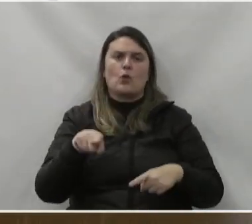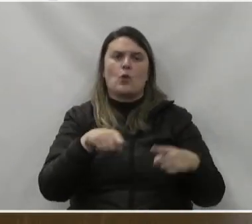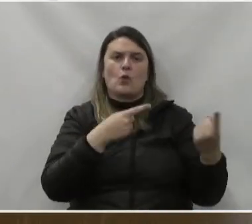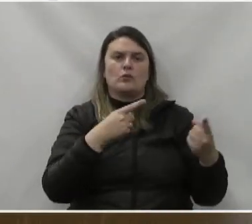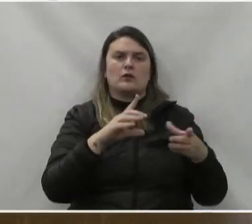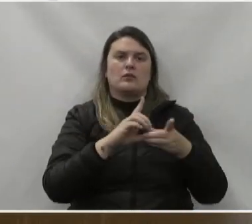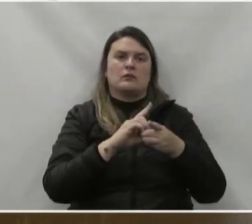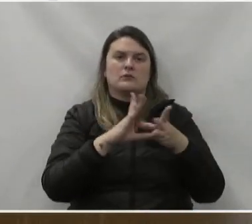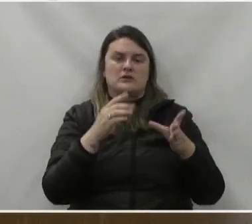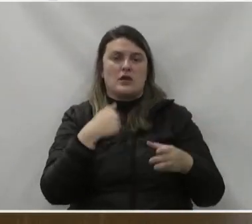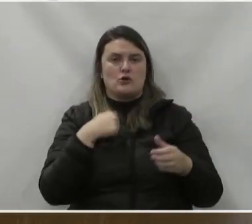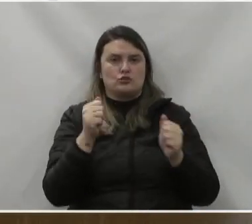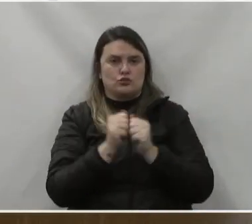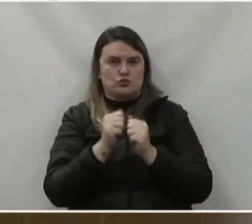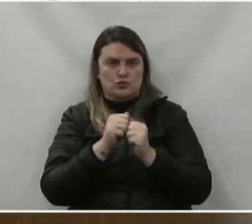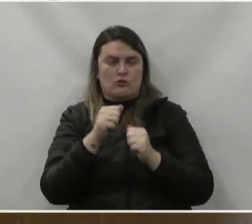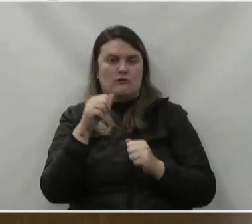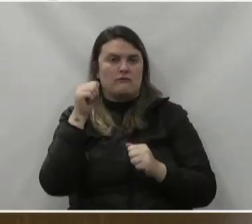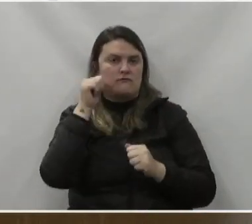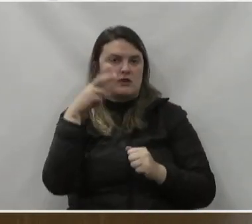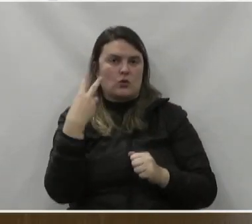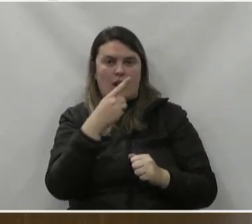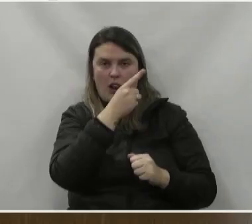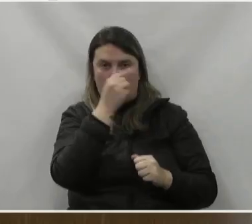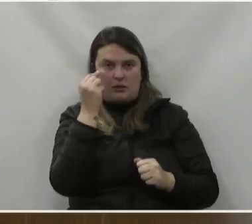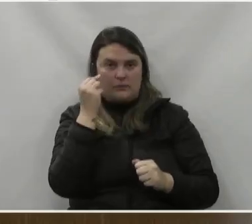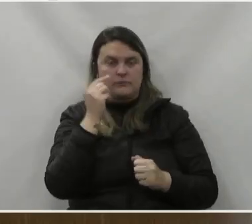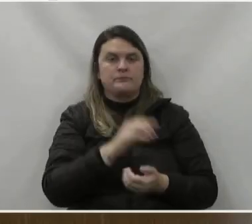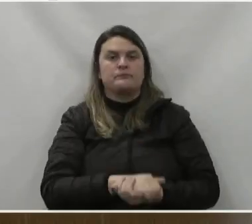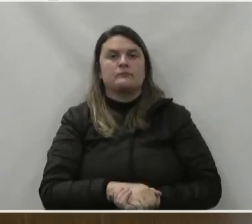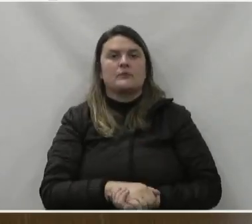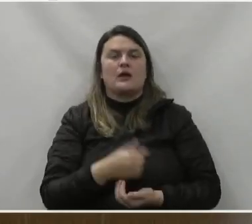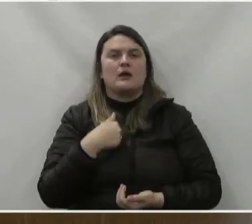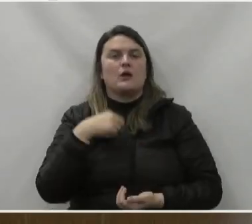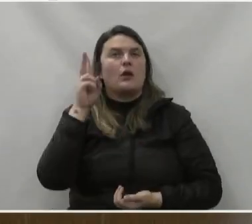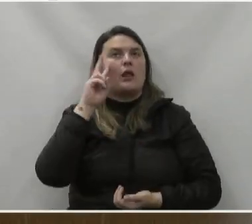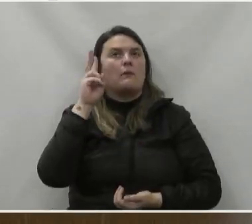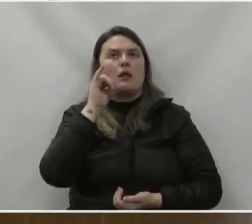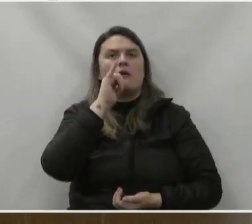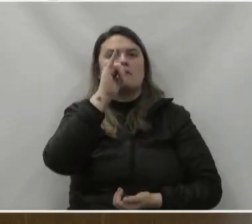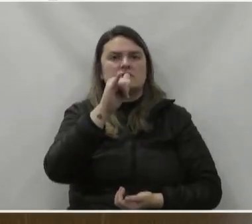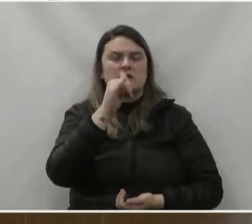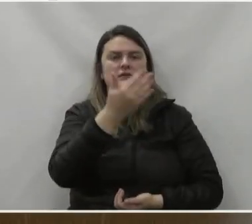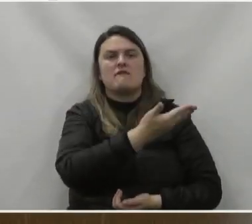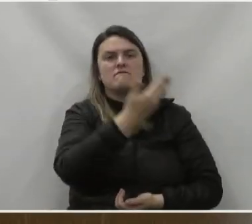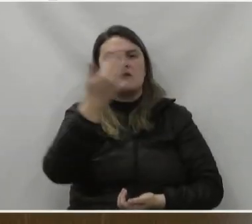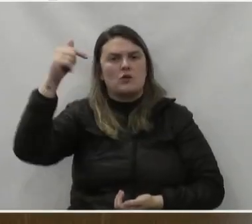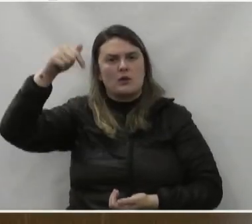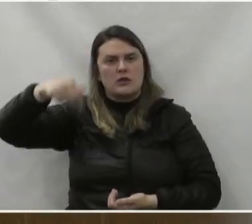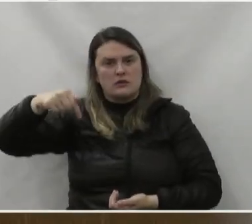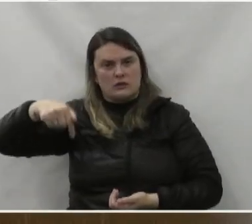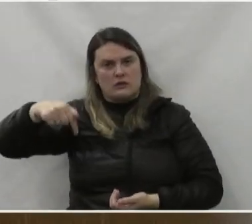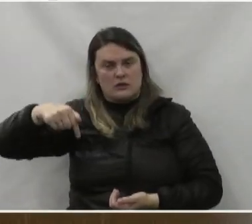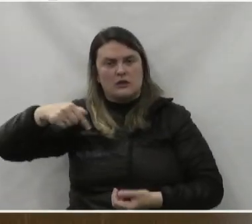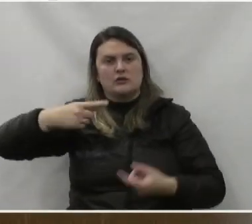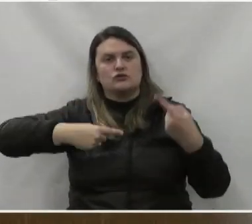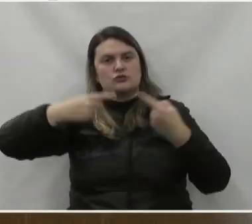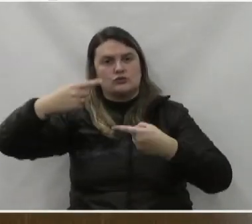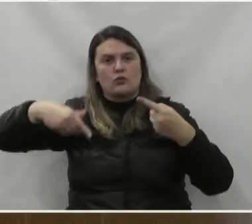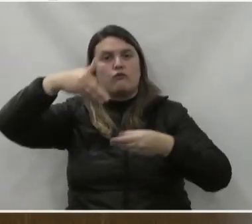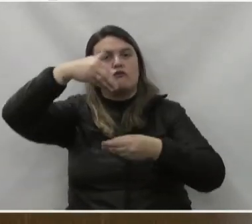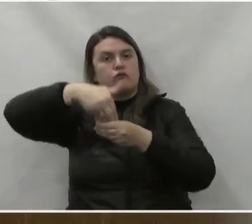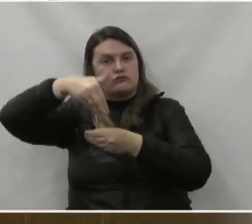Alandra. Então, não sei se vocês lembram disso ou não, mas trazendo aqui a memória de todos, foi isso que aconteceu. E veio aqui para dentro dessa Casa de Leis, foi